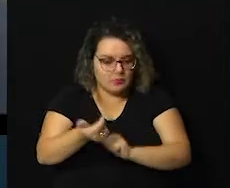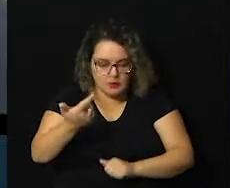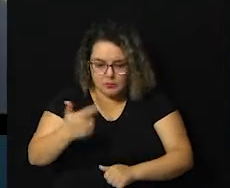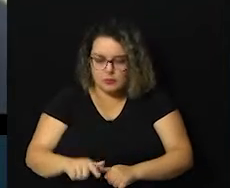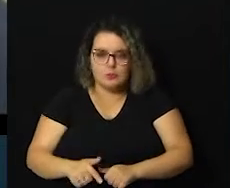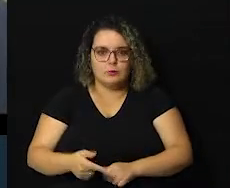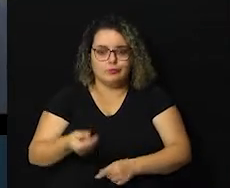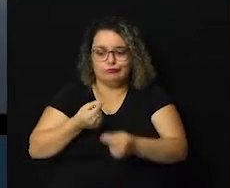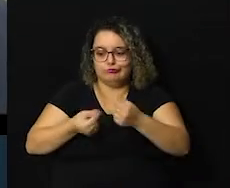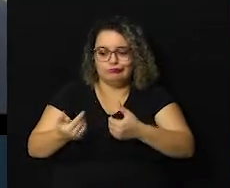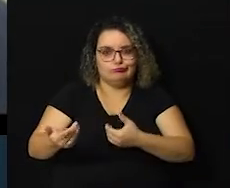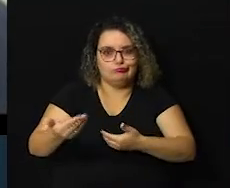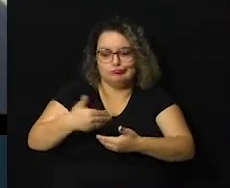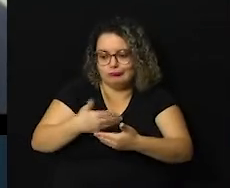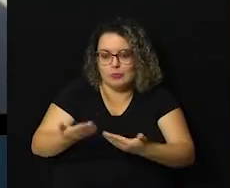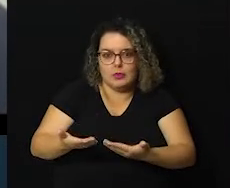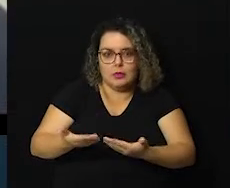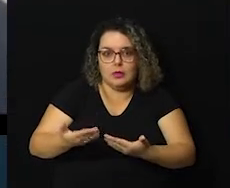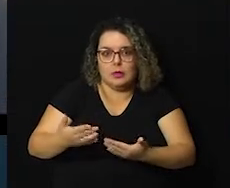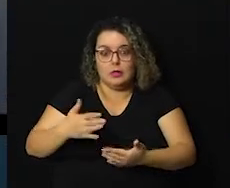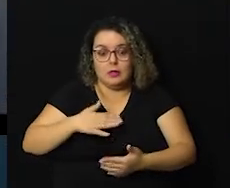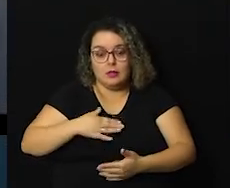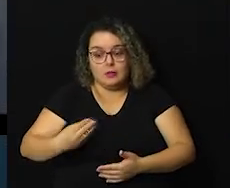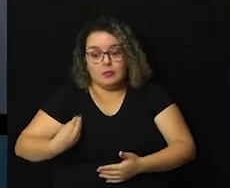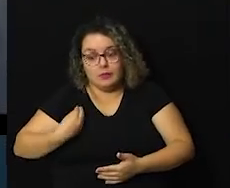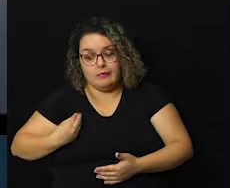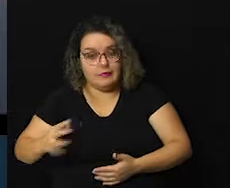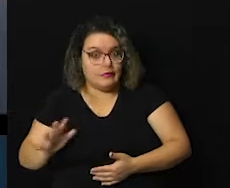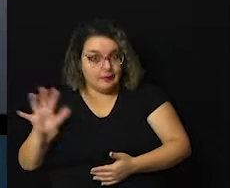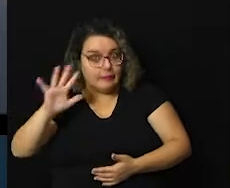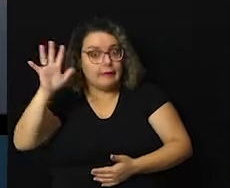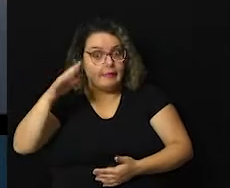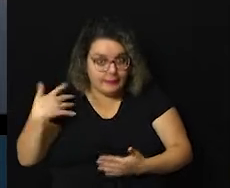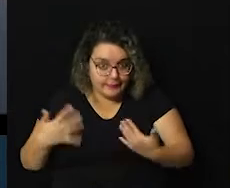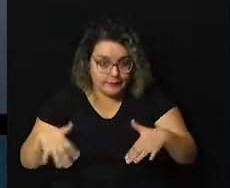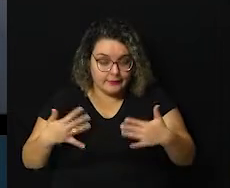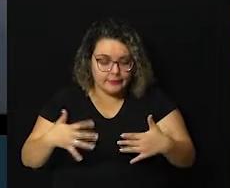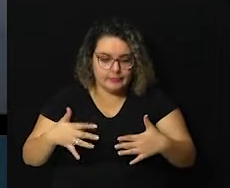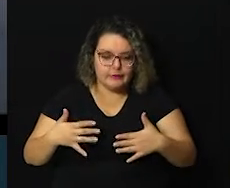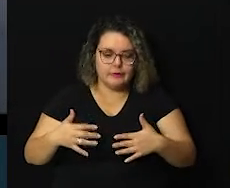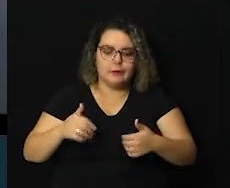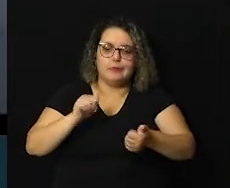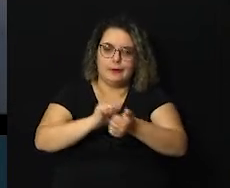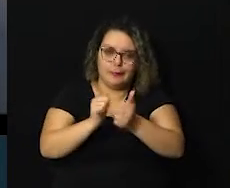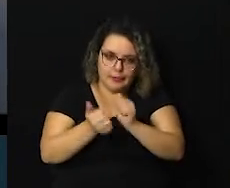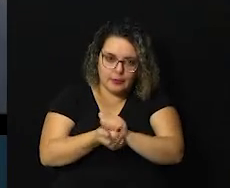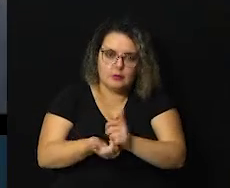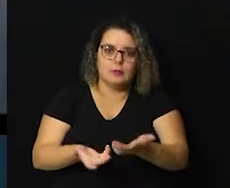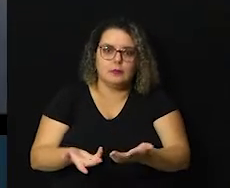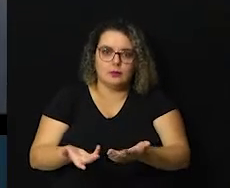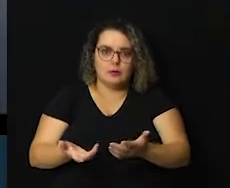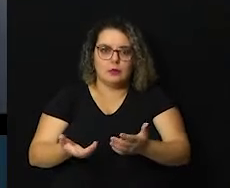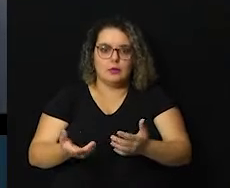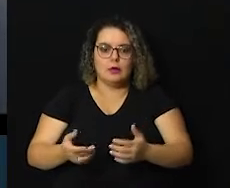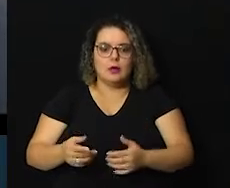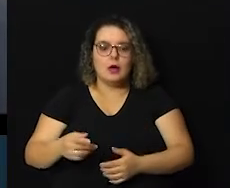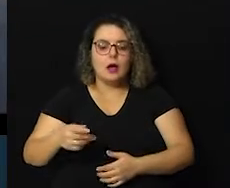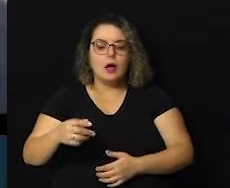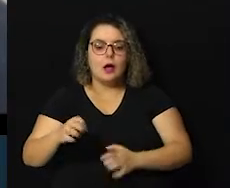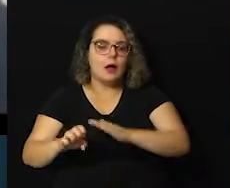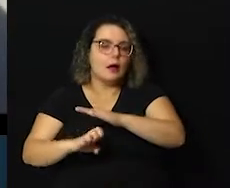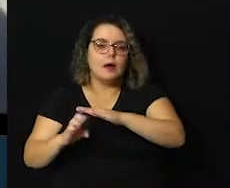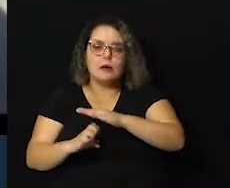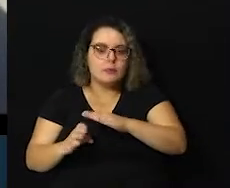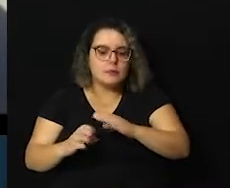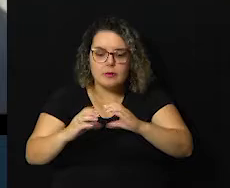Reinventar porque ele passa não entrava dinheiro nenhum para mim meu custo de vida ao e E aí eu tive que me Reinventar para você ter ideia o